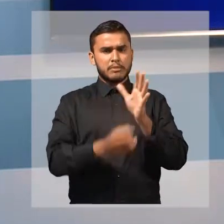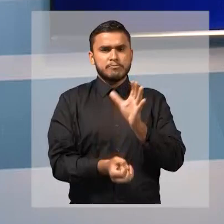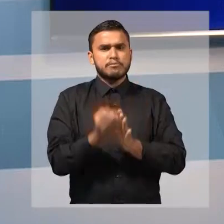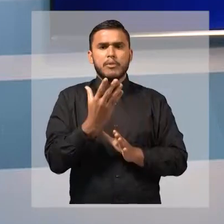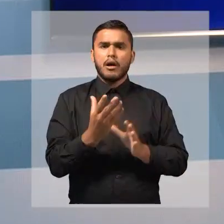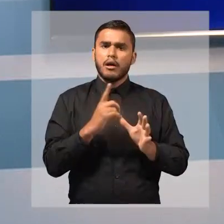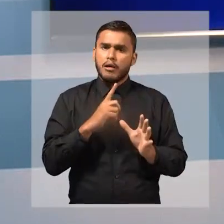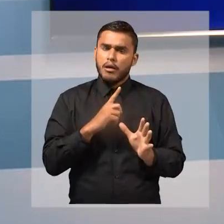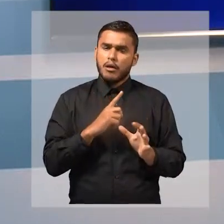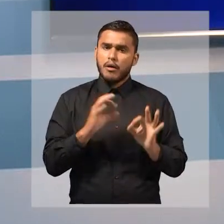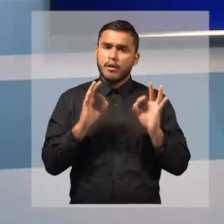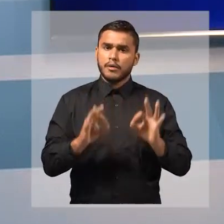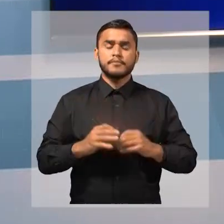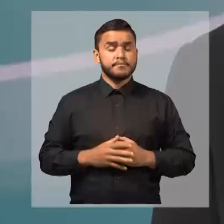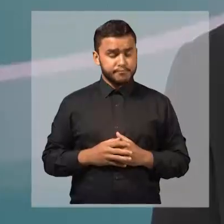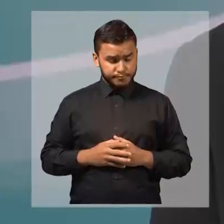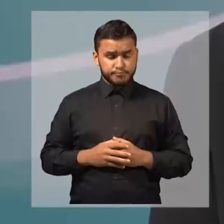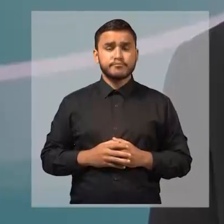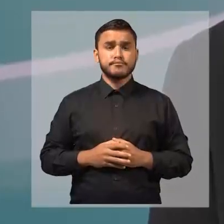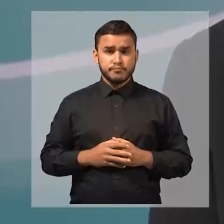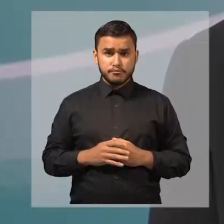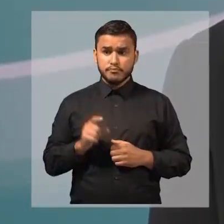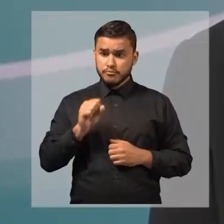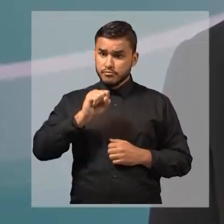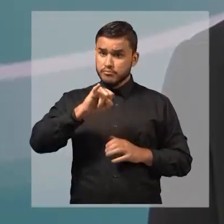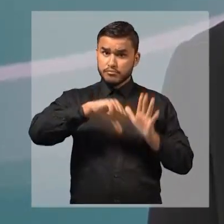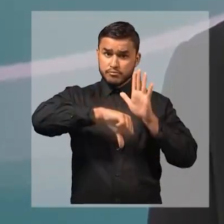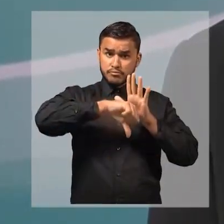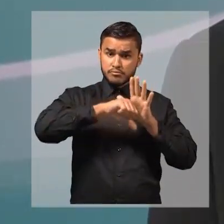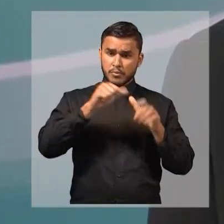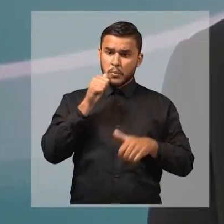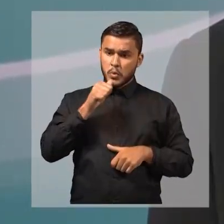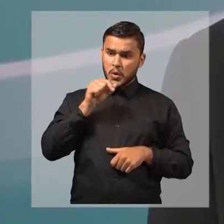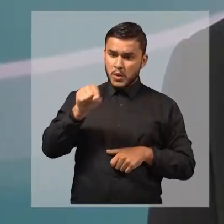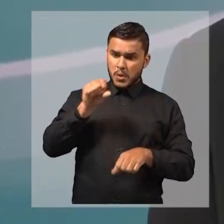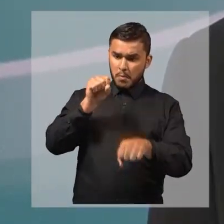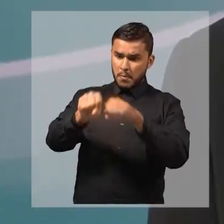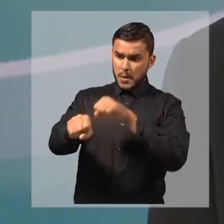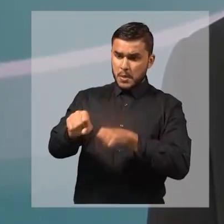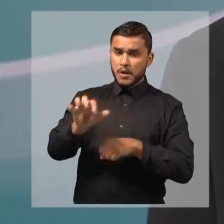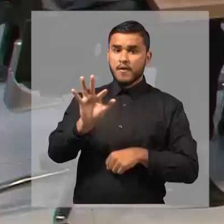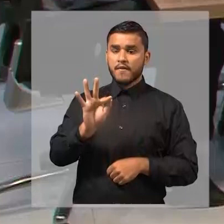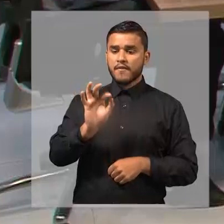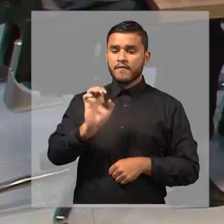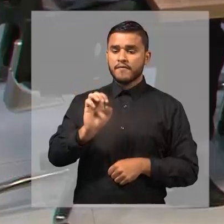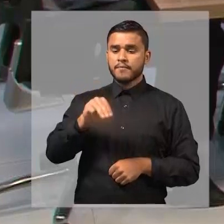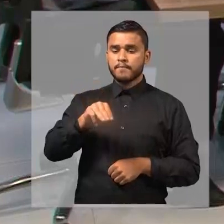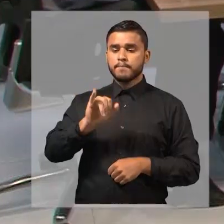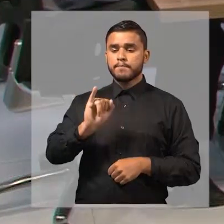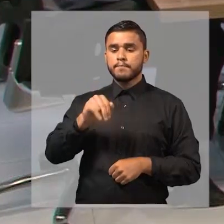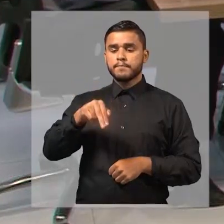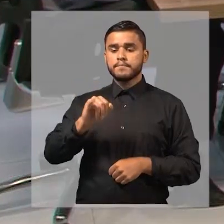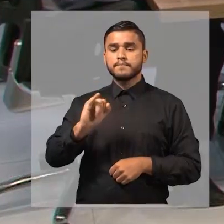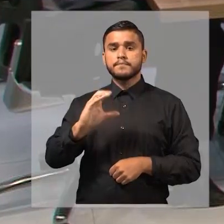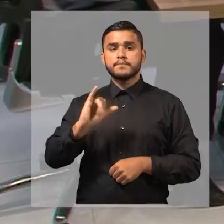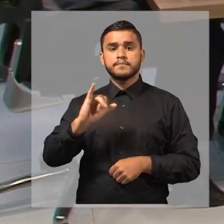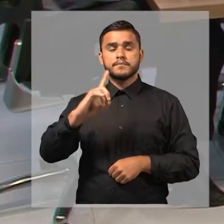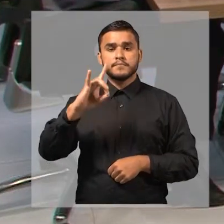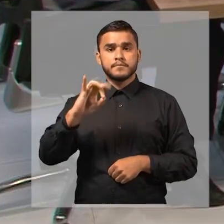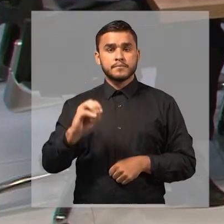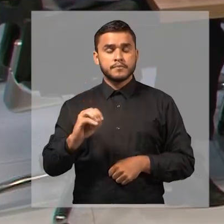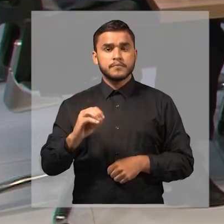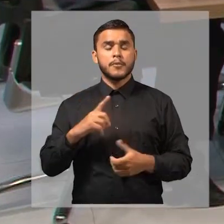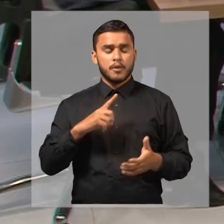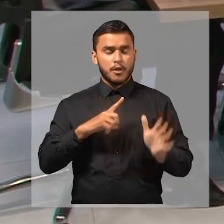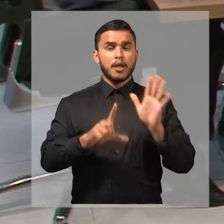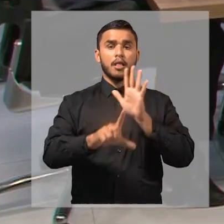criada, existe hoje até o crime de feminicídio, né? Hoje tem ações, medidas protetivas, tem a Lei Maria da